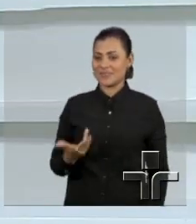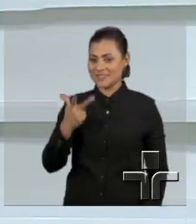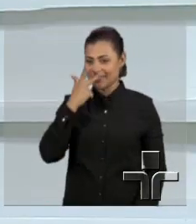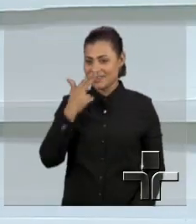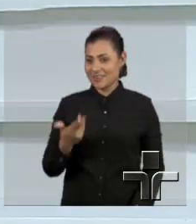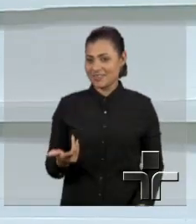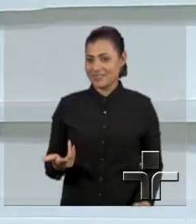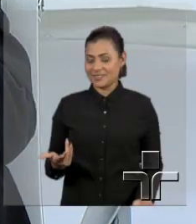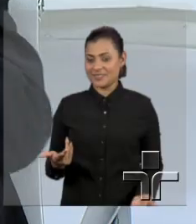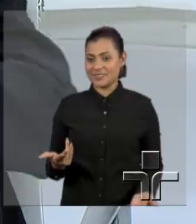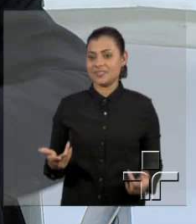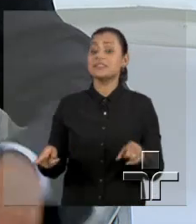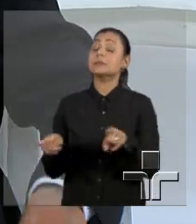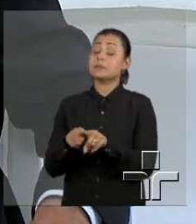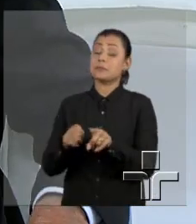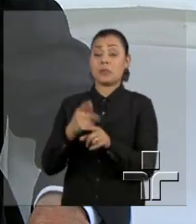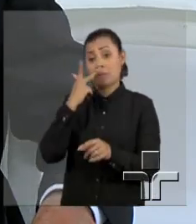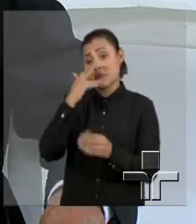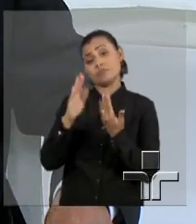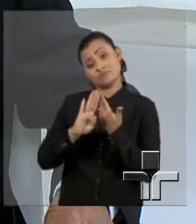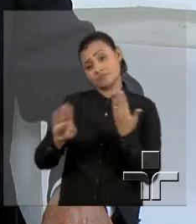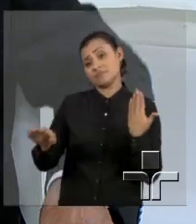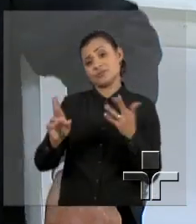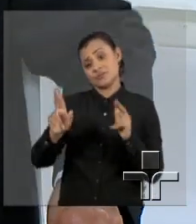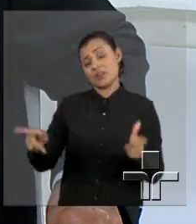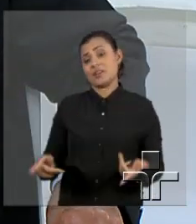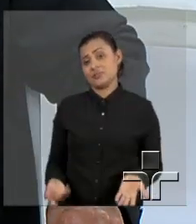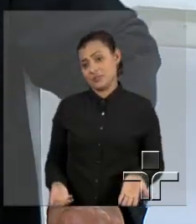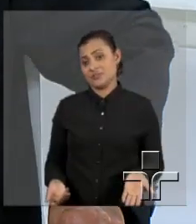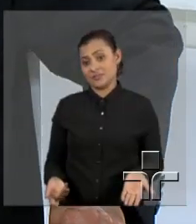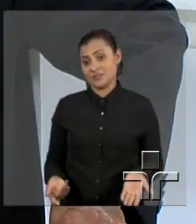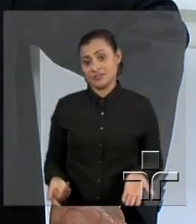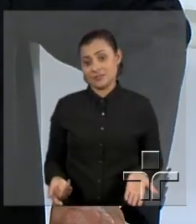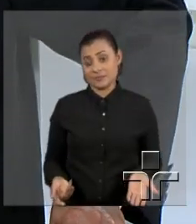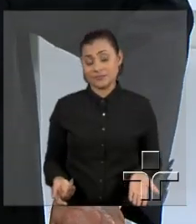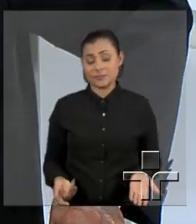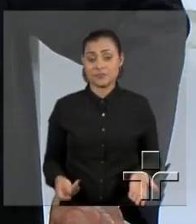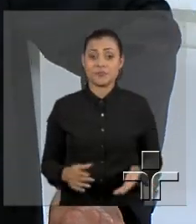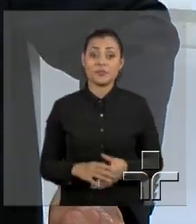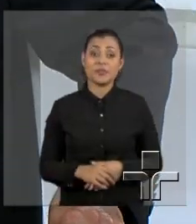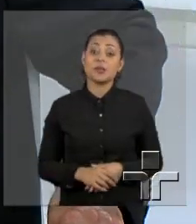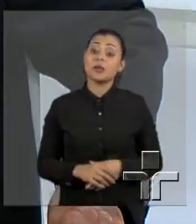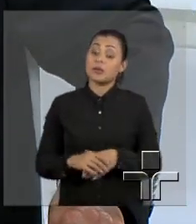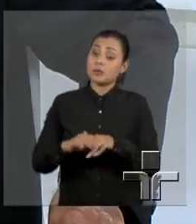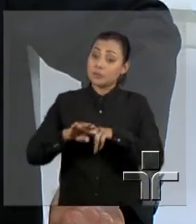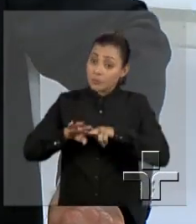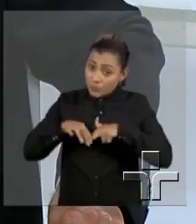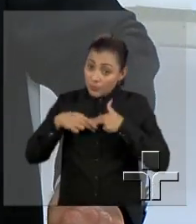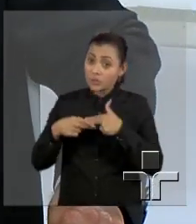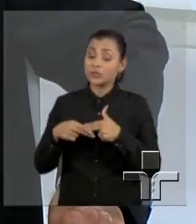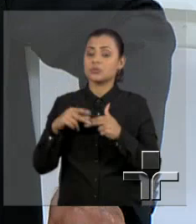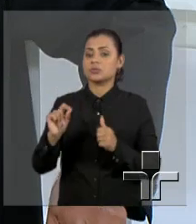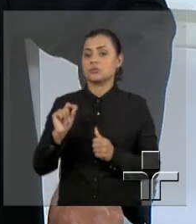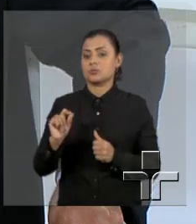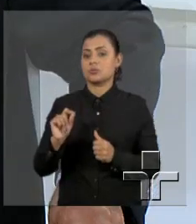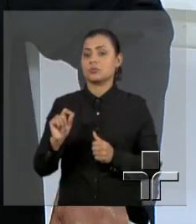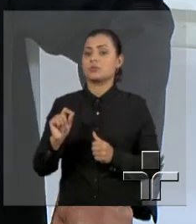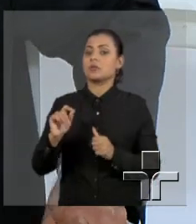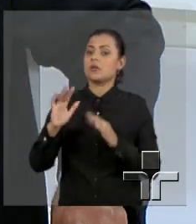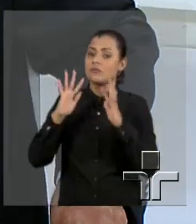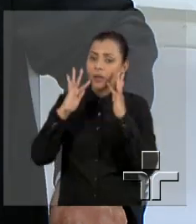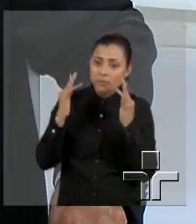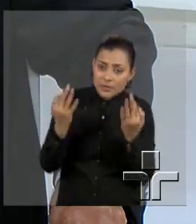Eu acho que eu estou muito longe disso. Eu saí do Supremo dizendo para mim mesmo, agradecido, né, à família, aos amigos,